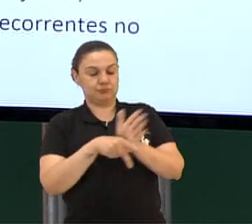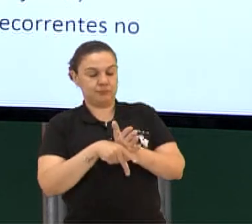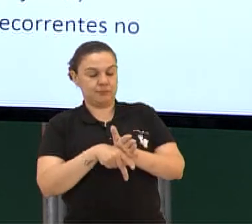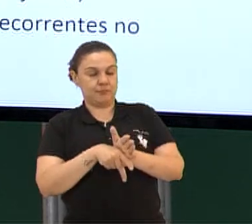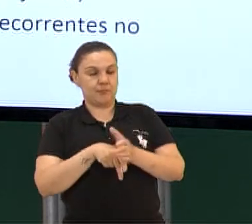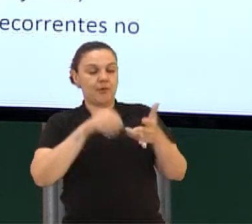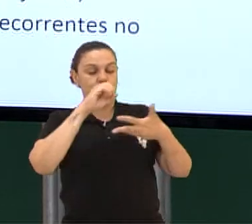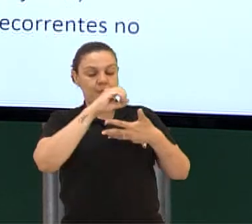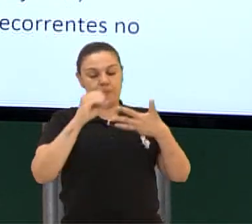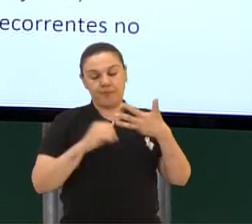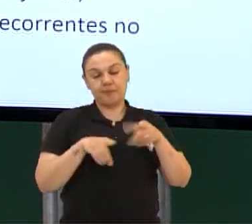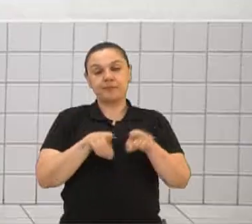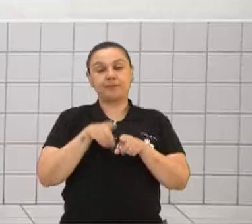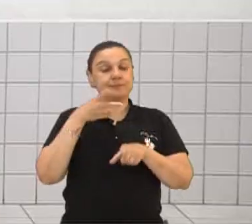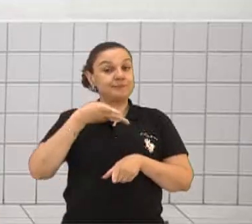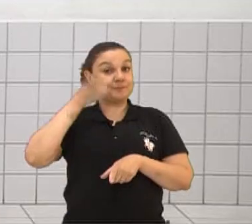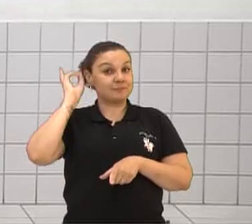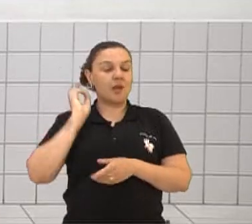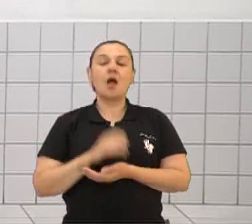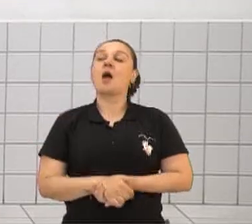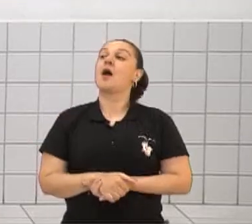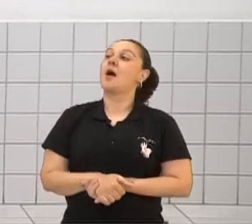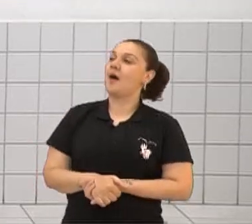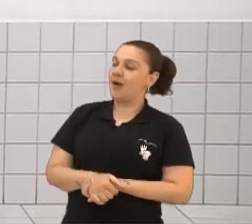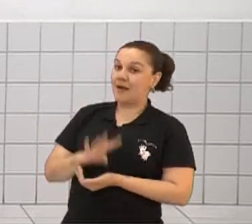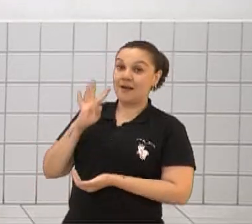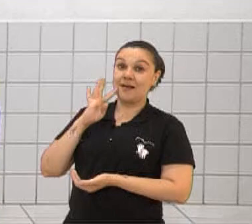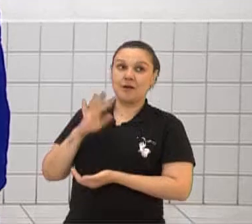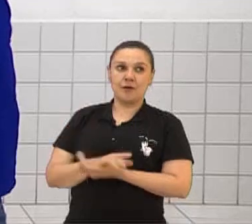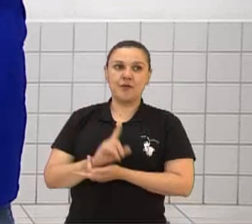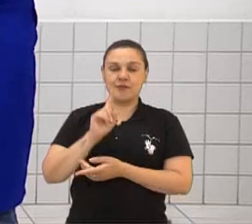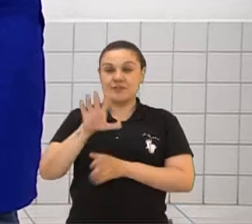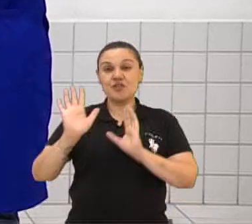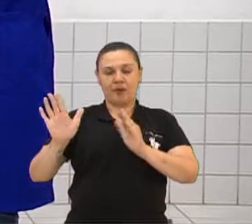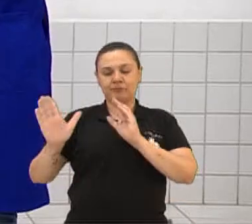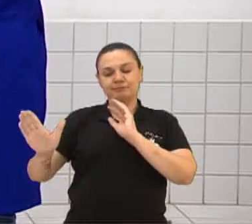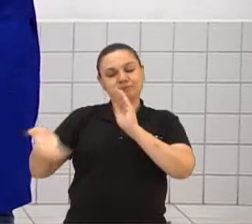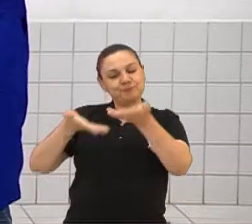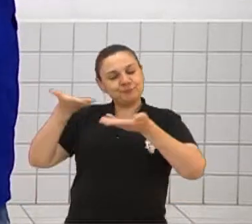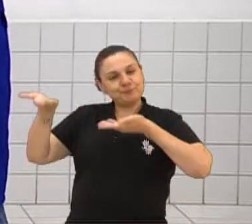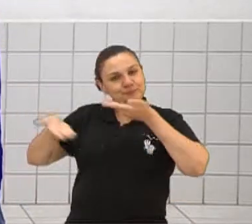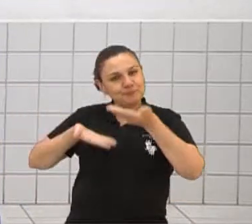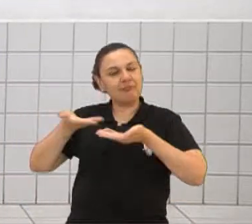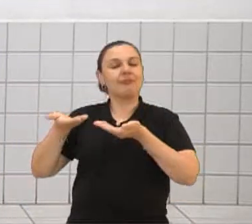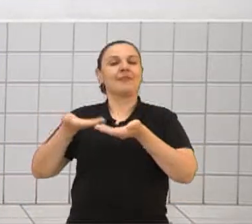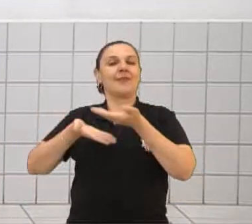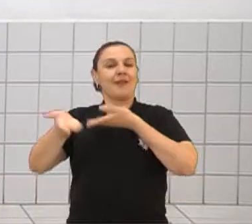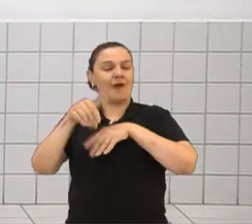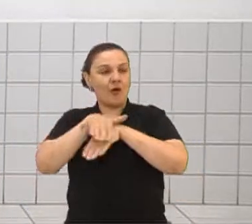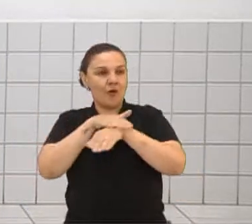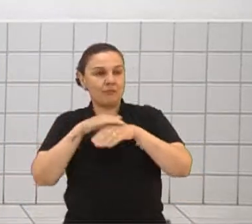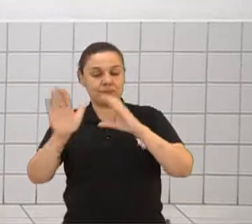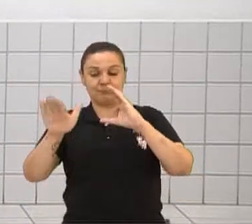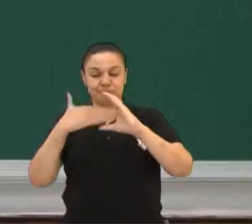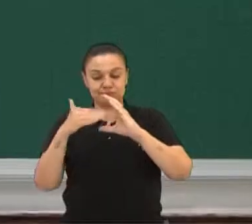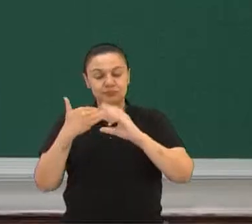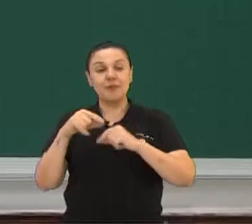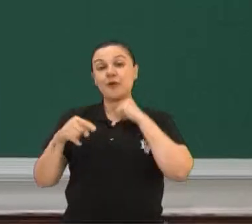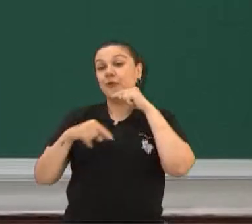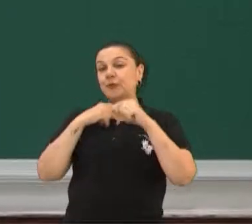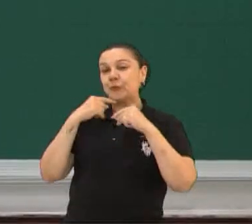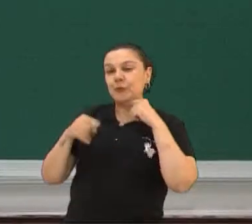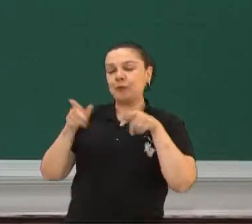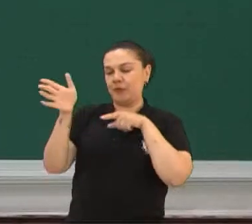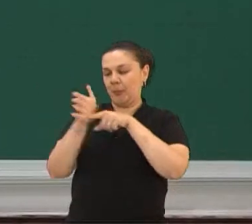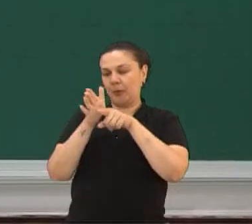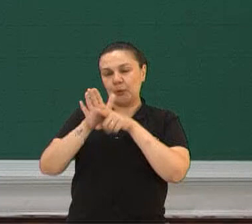Enem e aos vestibulares. Muito bem, galerinha. Olha só, vocês já podem interagir com a gente aqui no chat. Mande a sua dúvida, mande